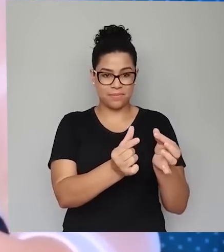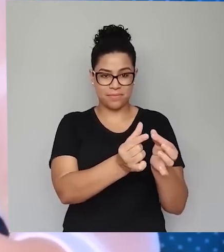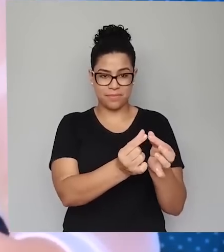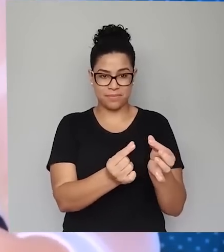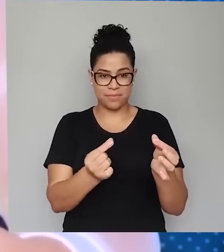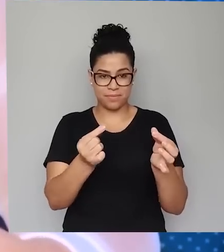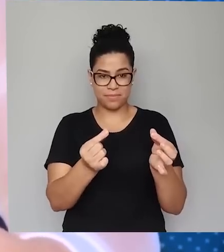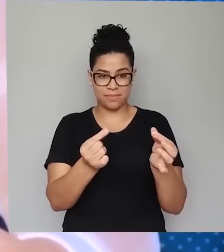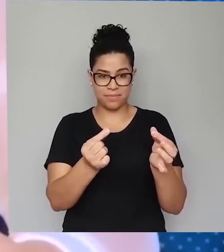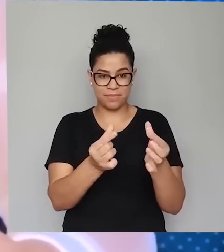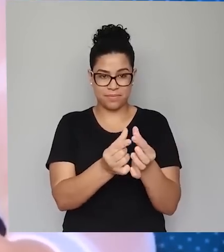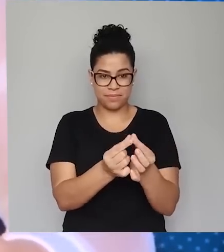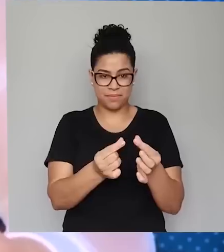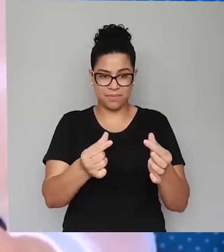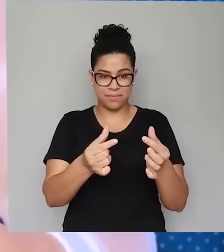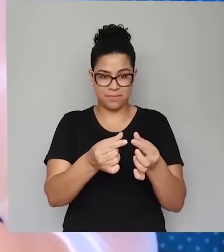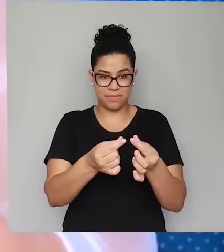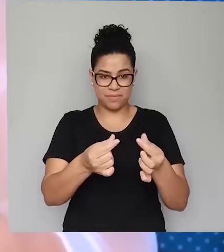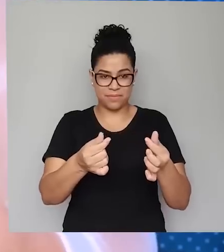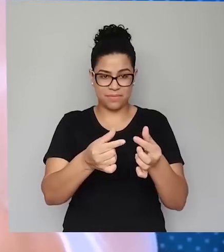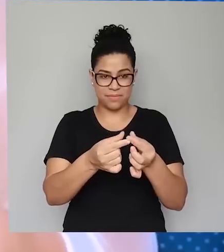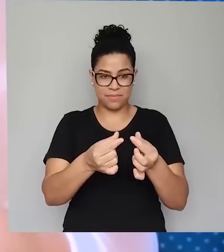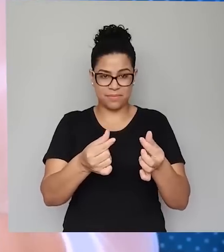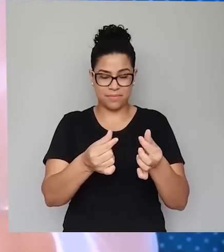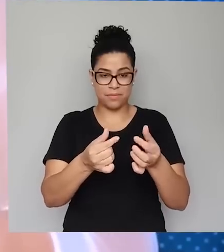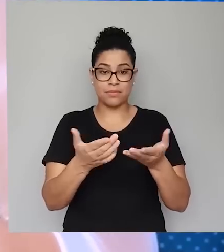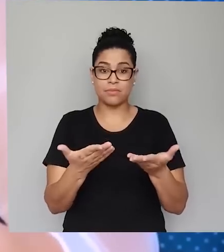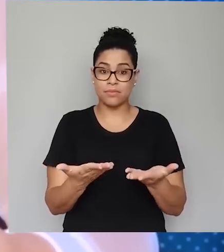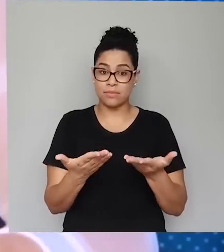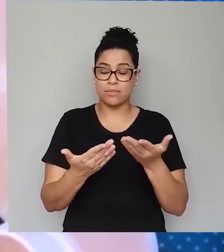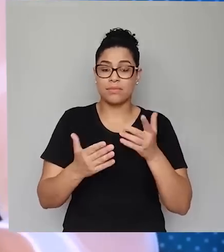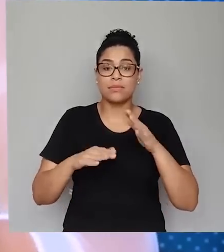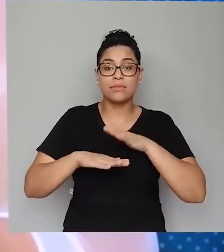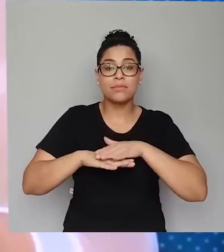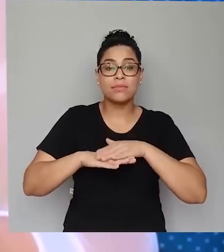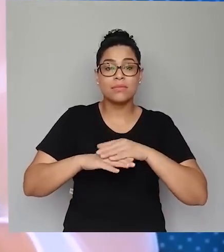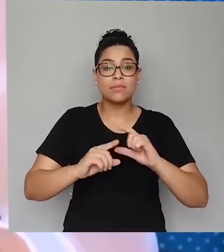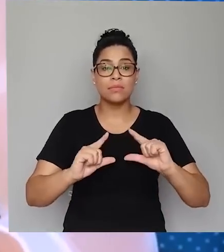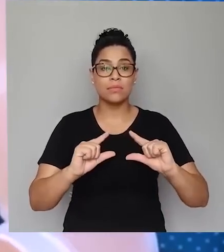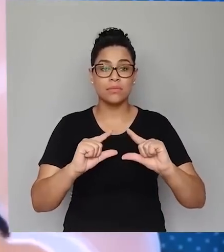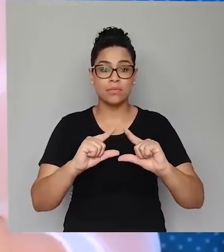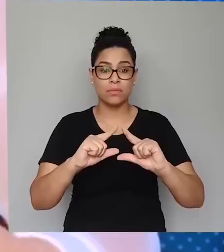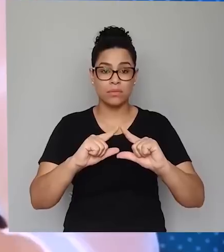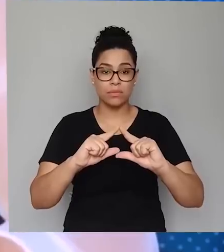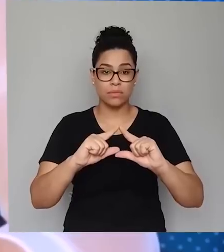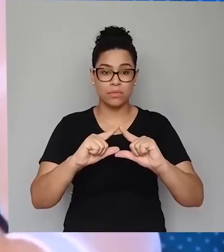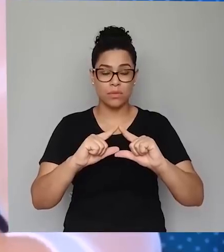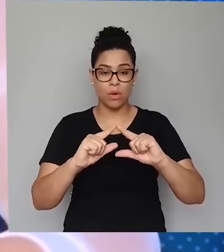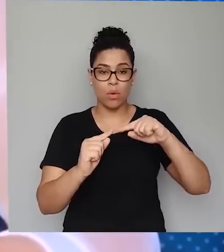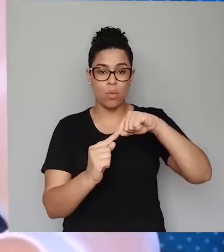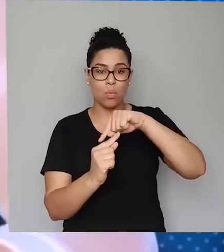cá, uma por cima e outra por baixo. Vamos trazendo,